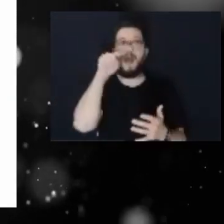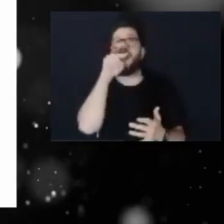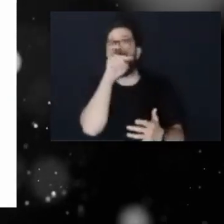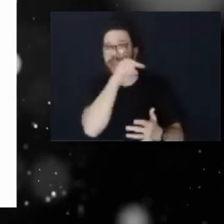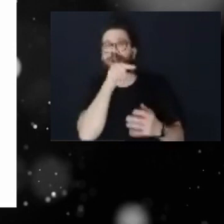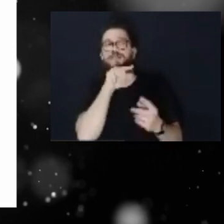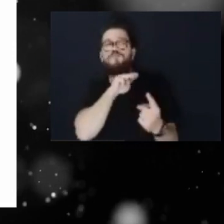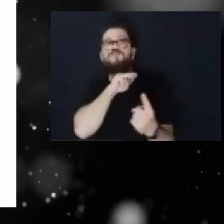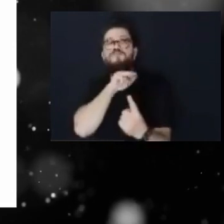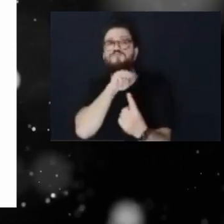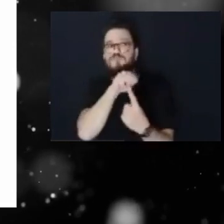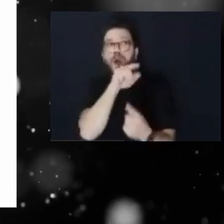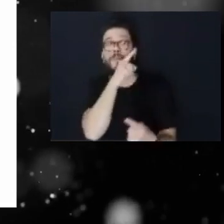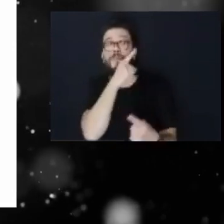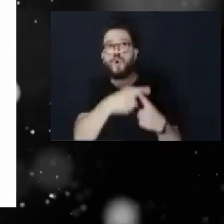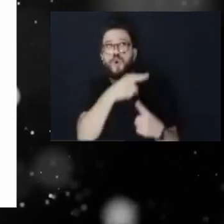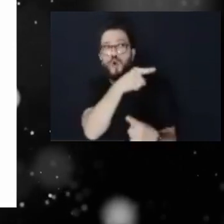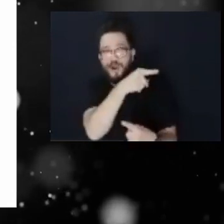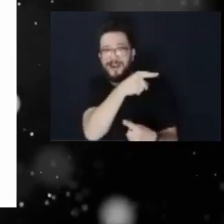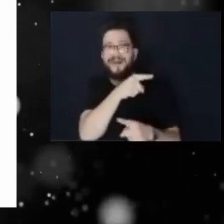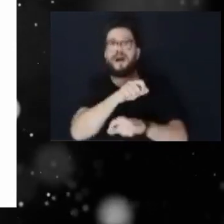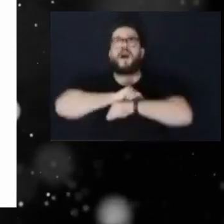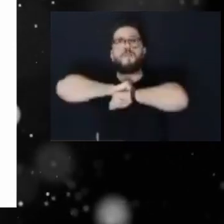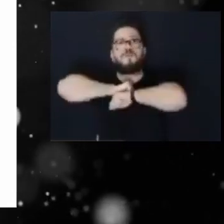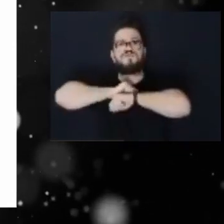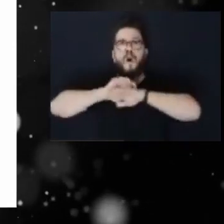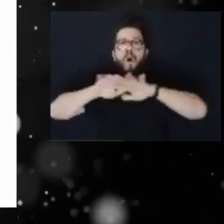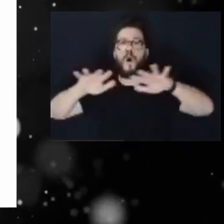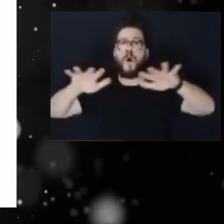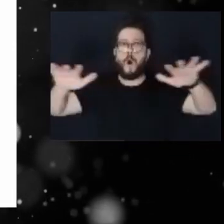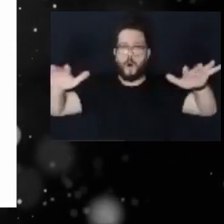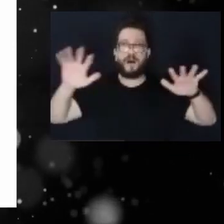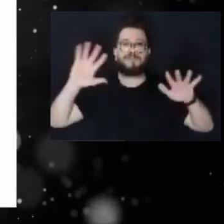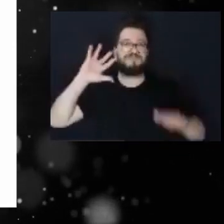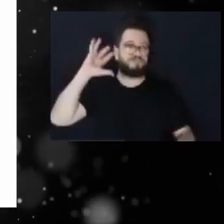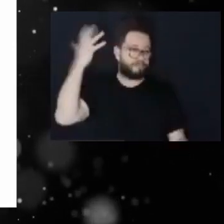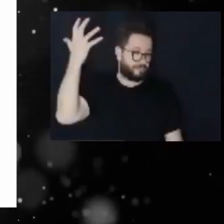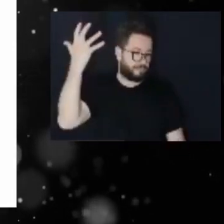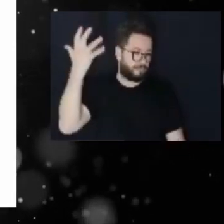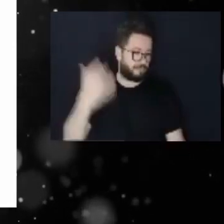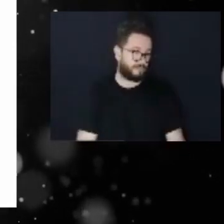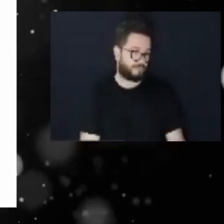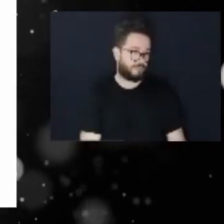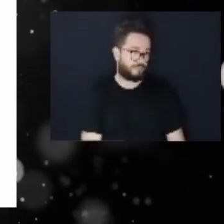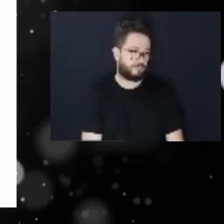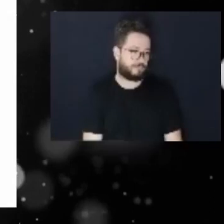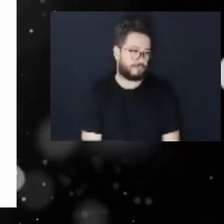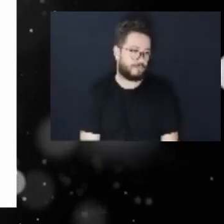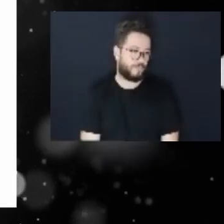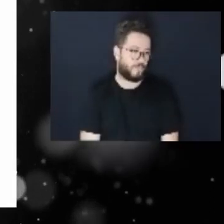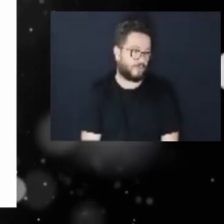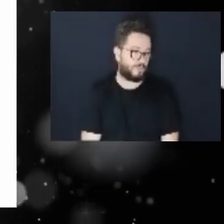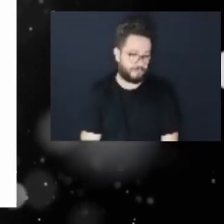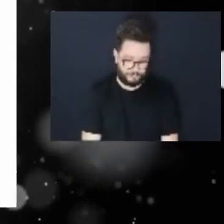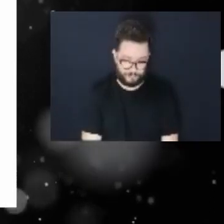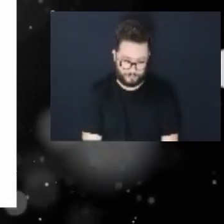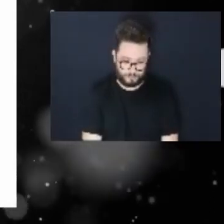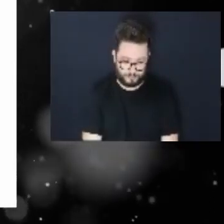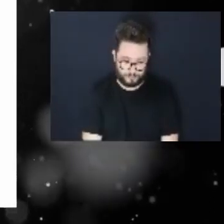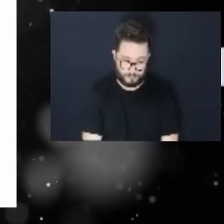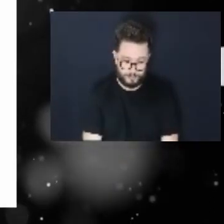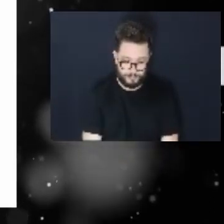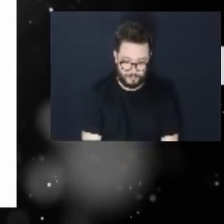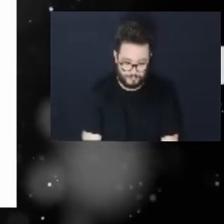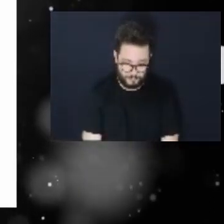esses dados são extremamente importantes para reforçar nossa narrativa. Esse estudo publicado pelo Scientific Reports mostra